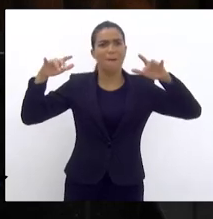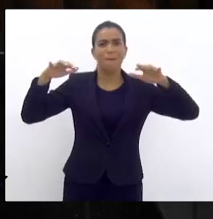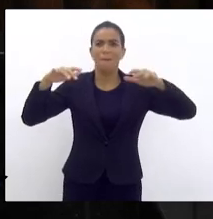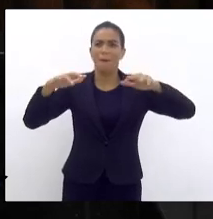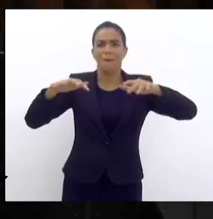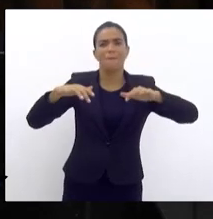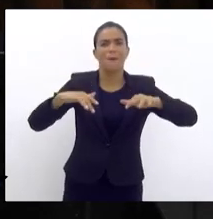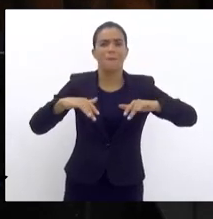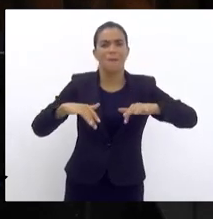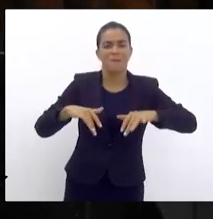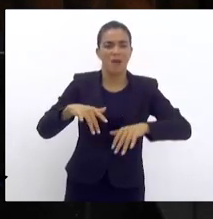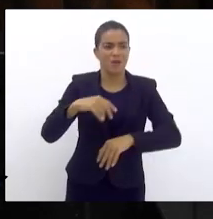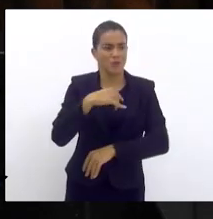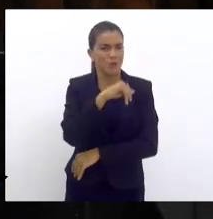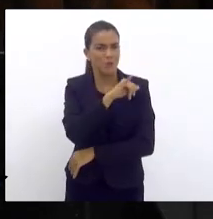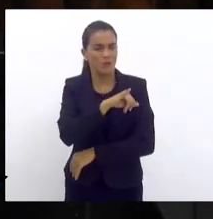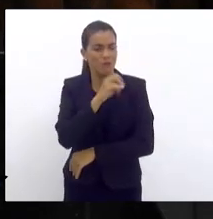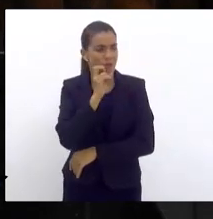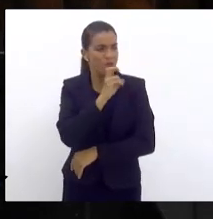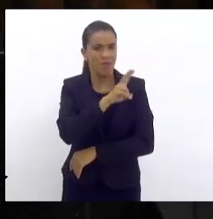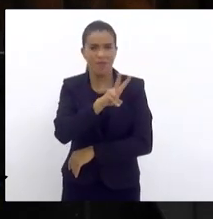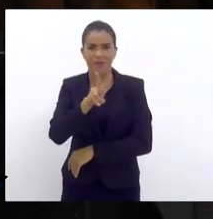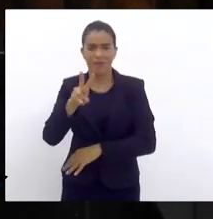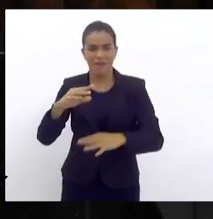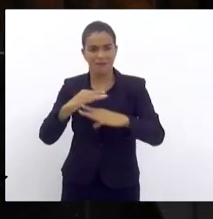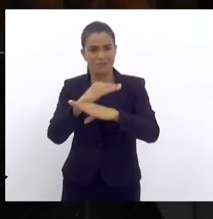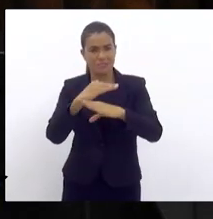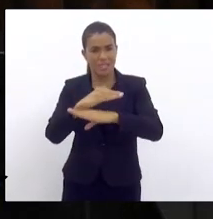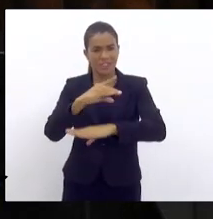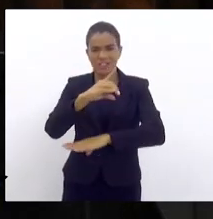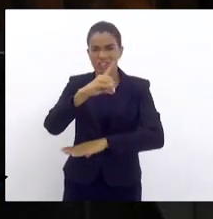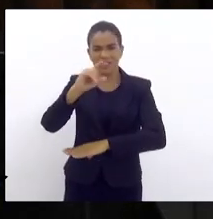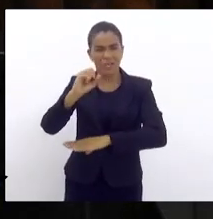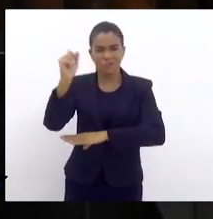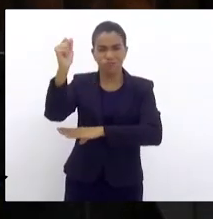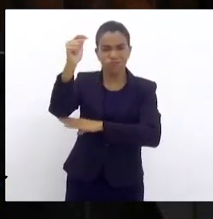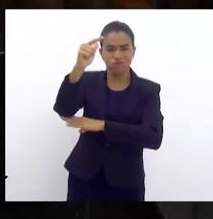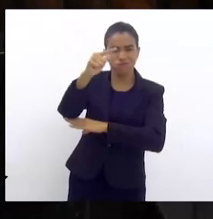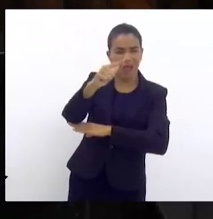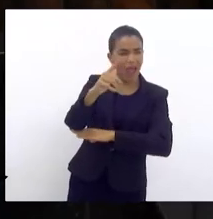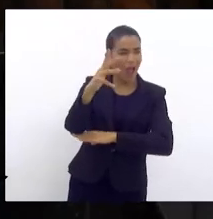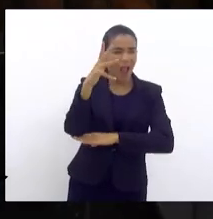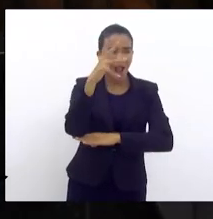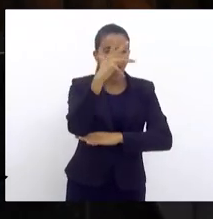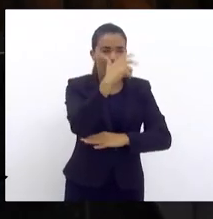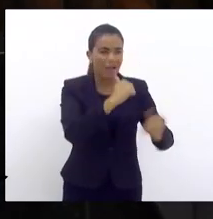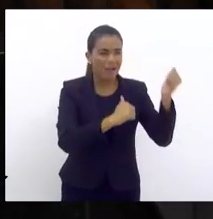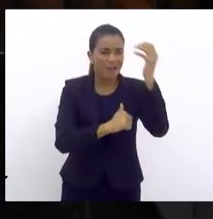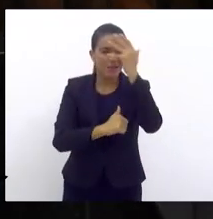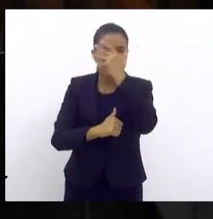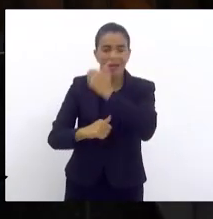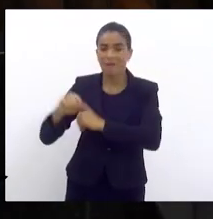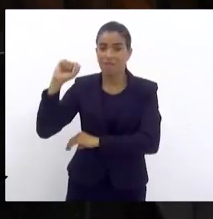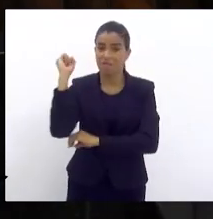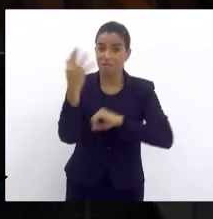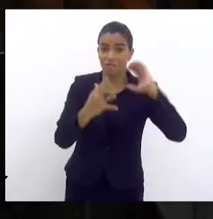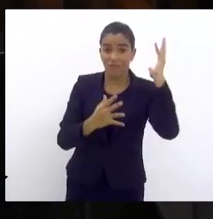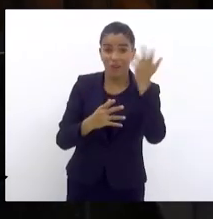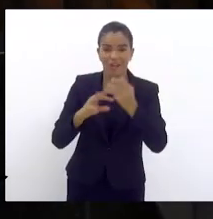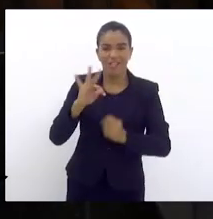ver essa cidade durante o dia linda vê a floresta da Tijuca